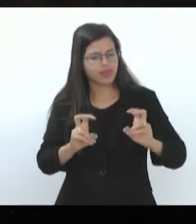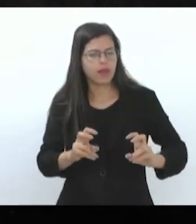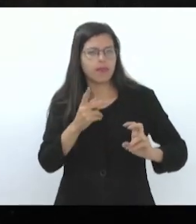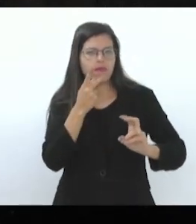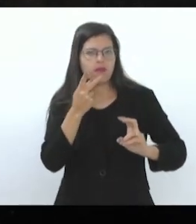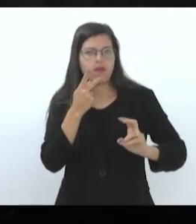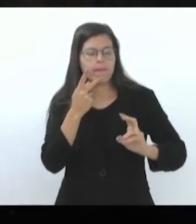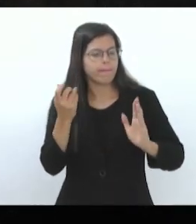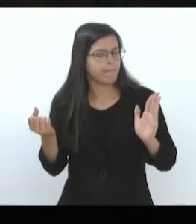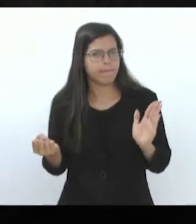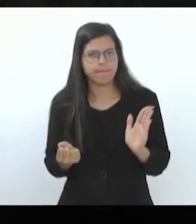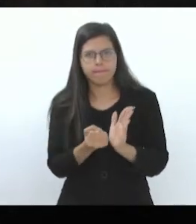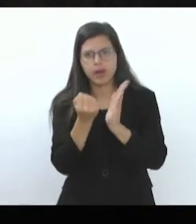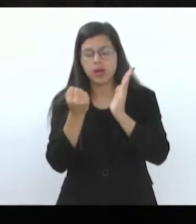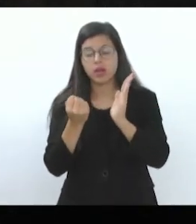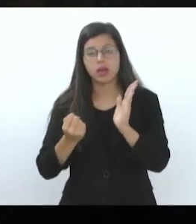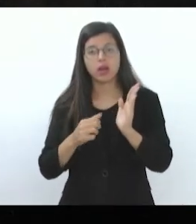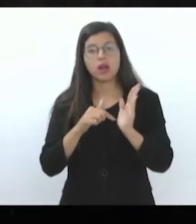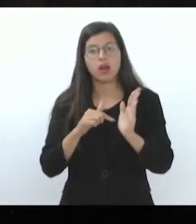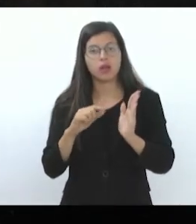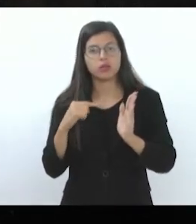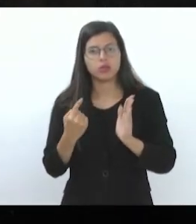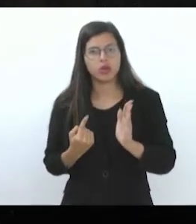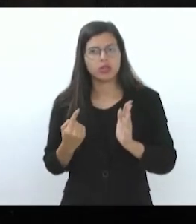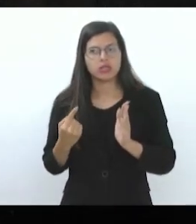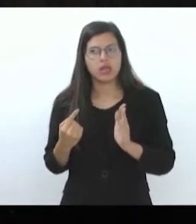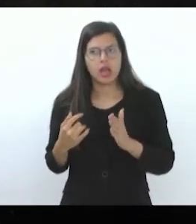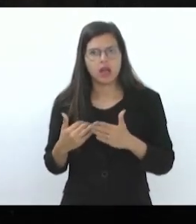E vamos, pelo menos, até o dia